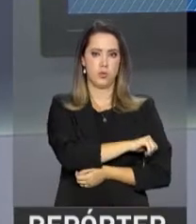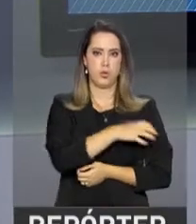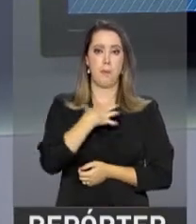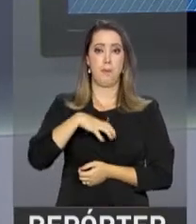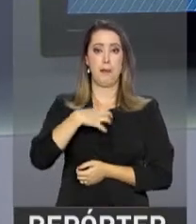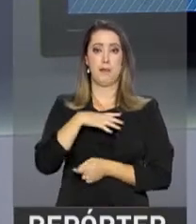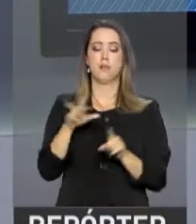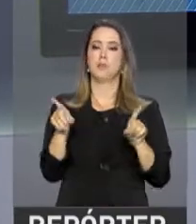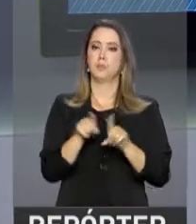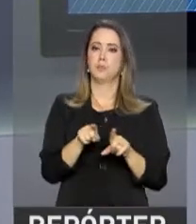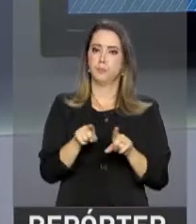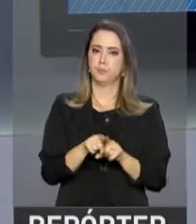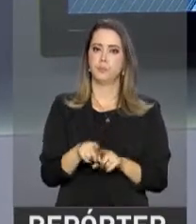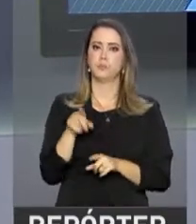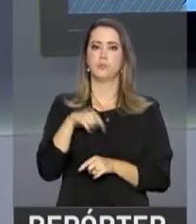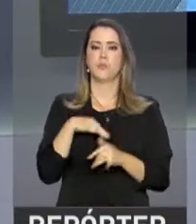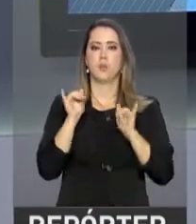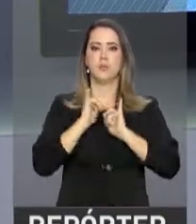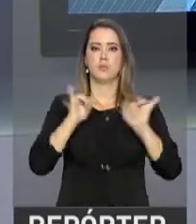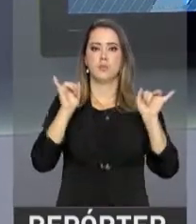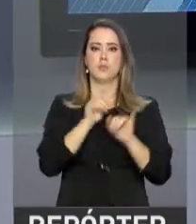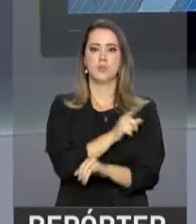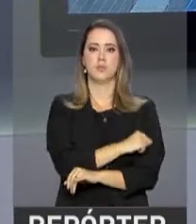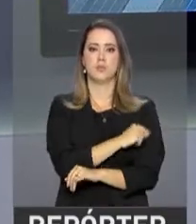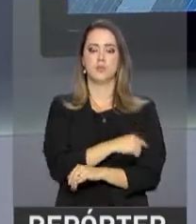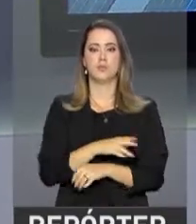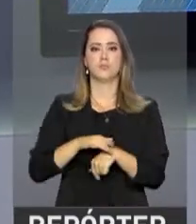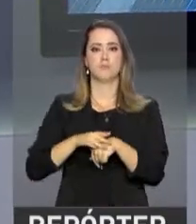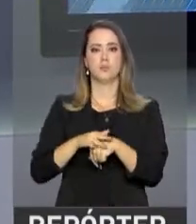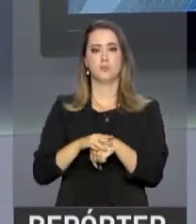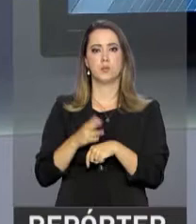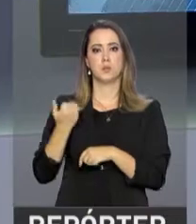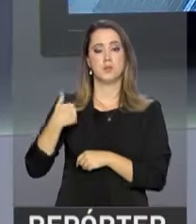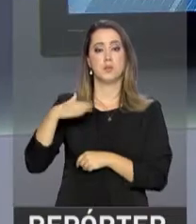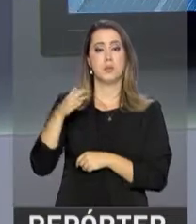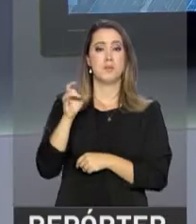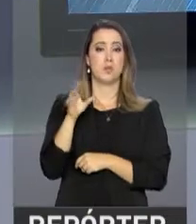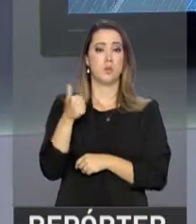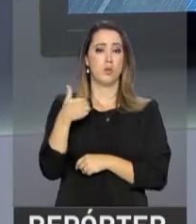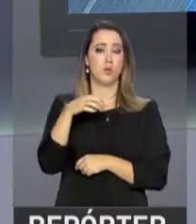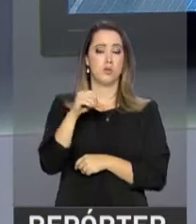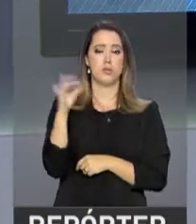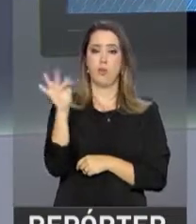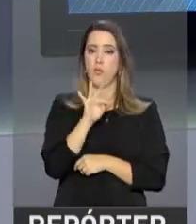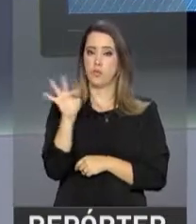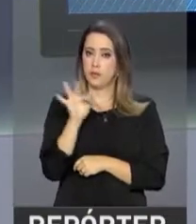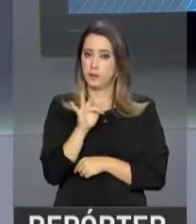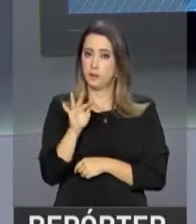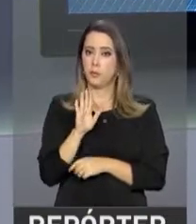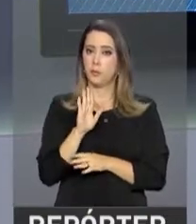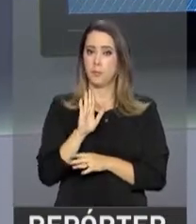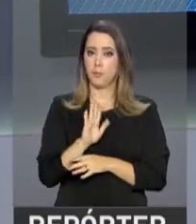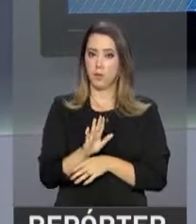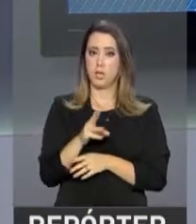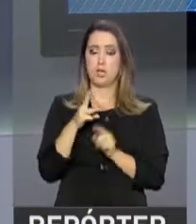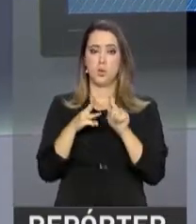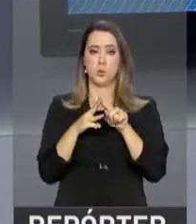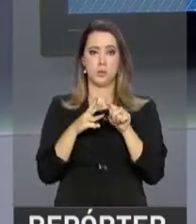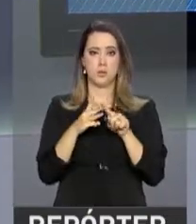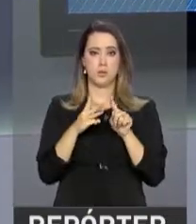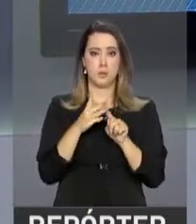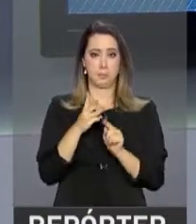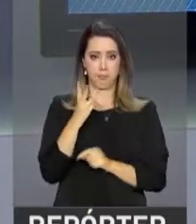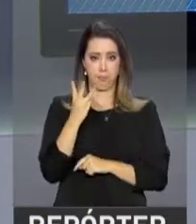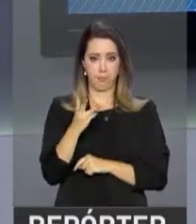a bahia também vai realizar uma campanha de vacinação contra a doença mas só a partir de 19 de fevereiro nos três estados